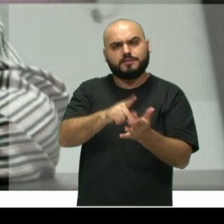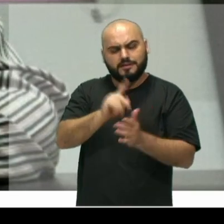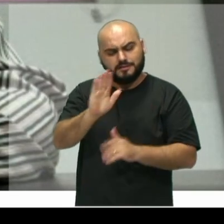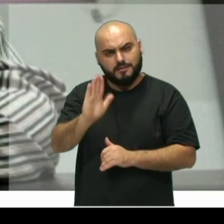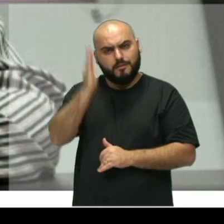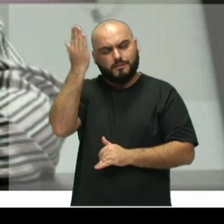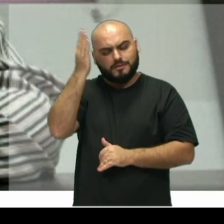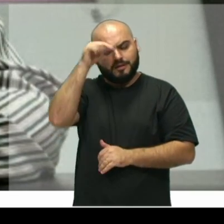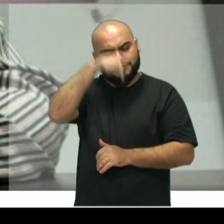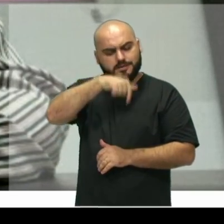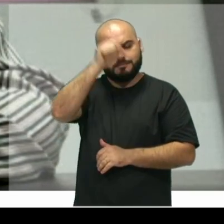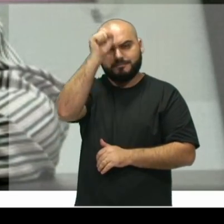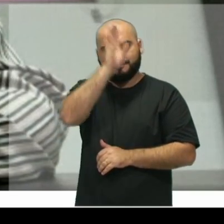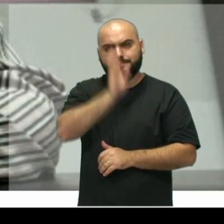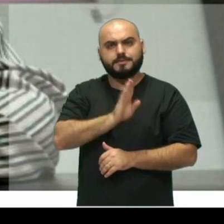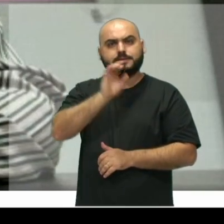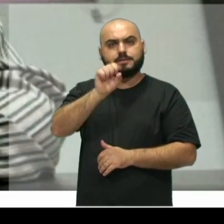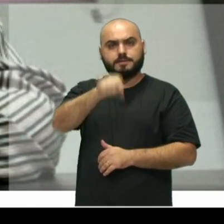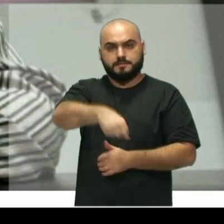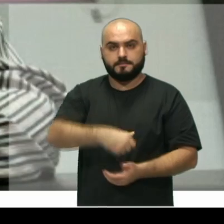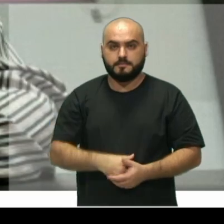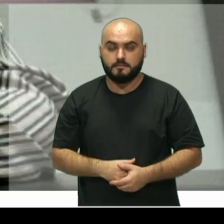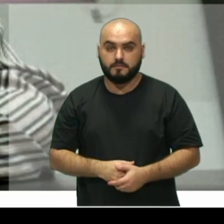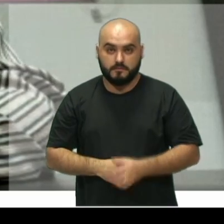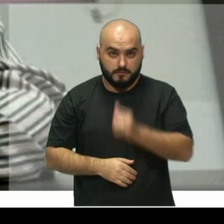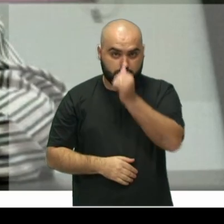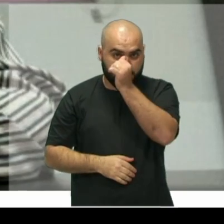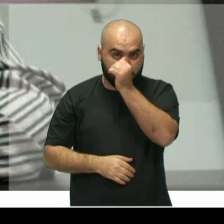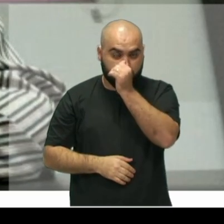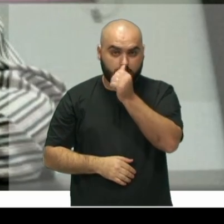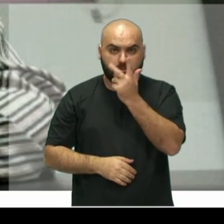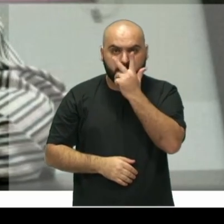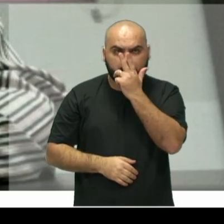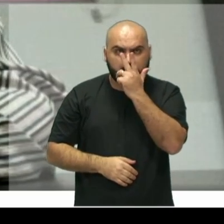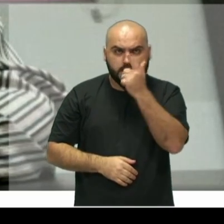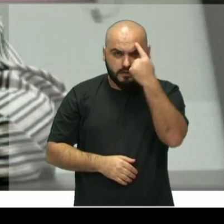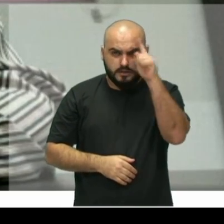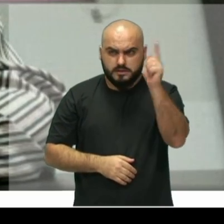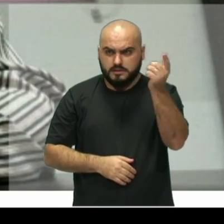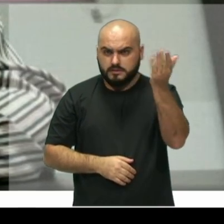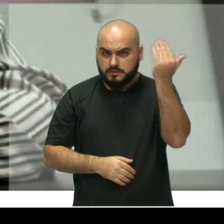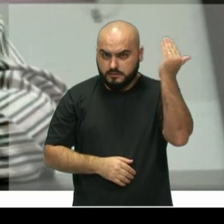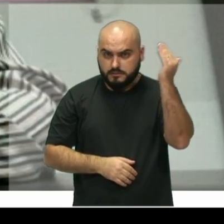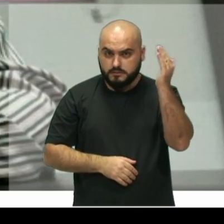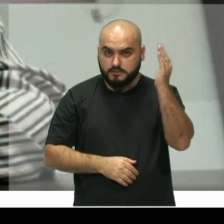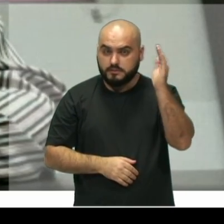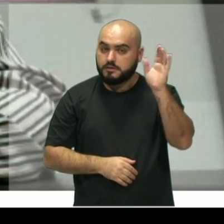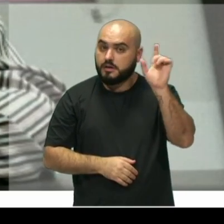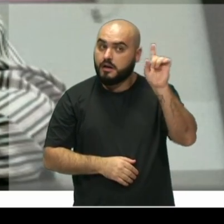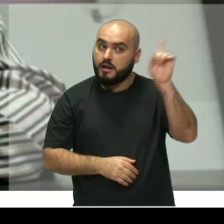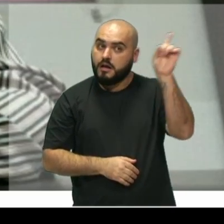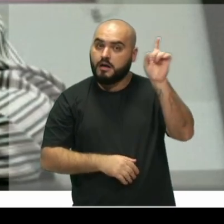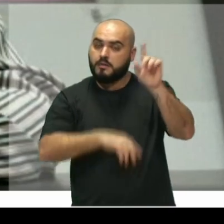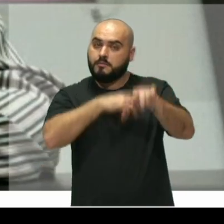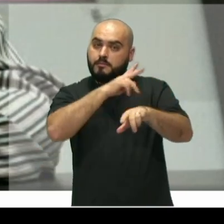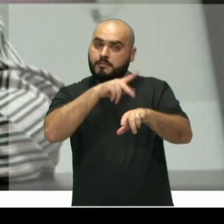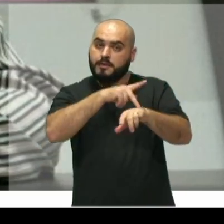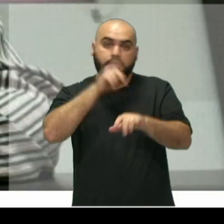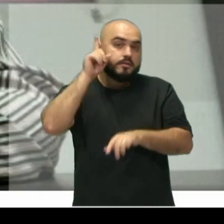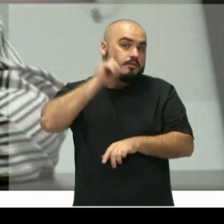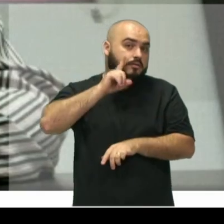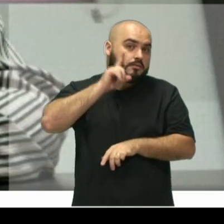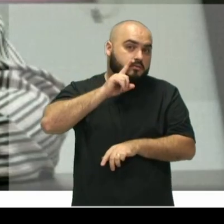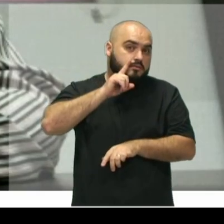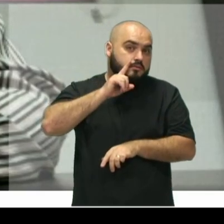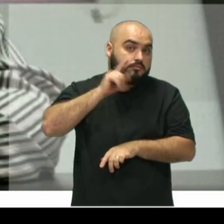no nosso país. E, inclusive, recentemente, há poucos dias, nos Estados Unidos, uma moça também ganhou uma